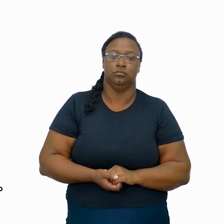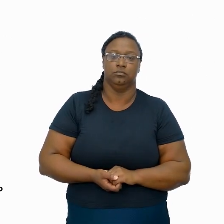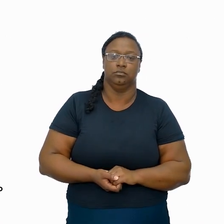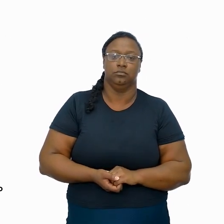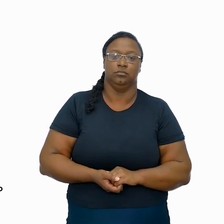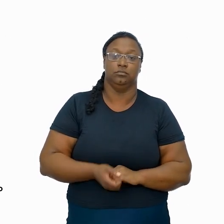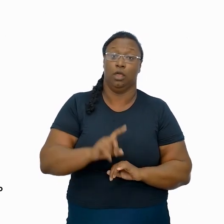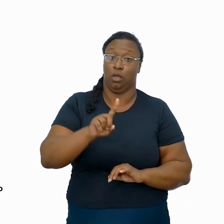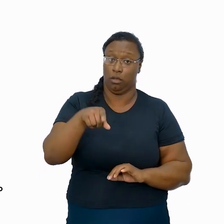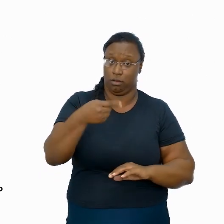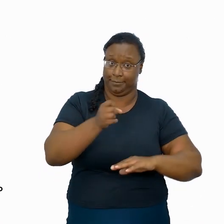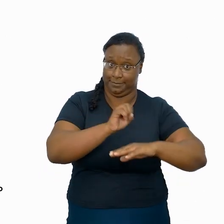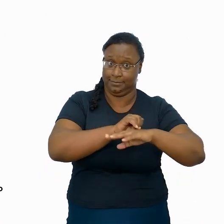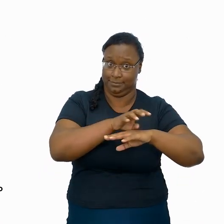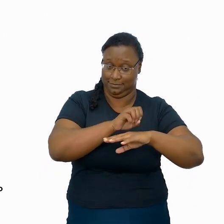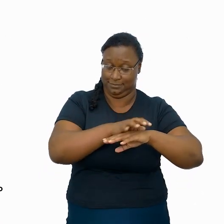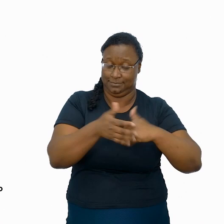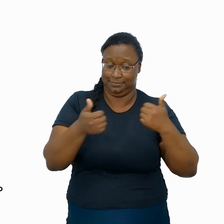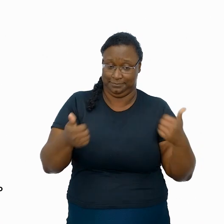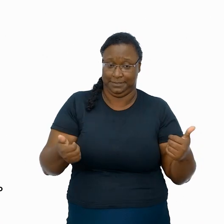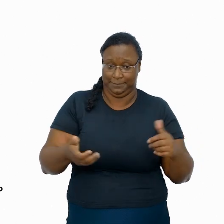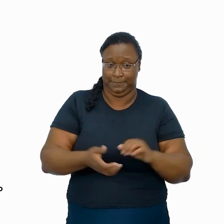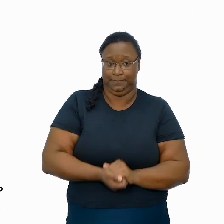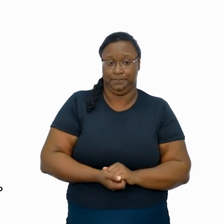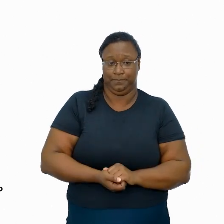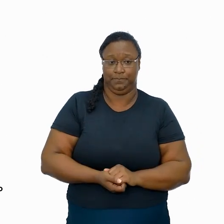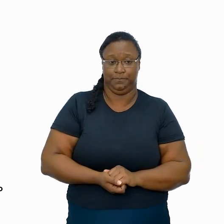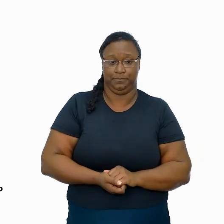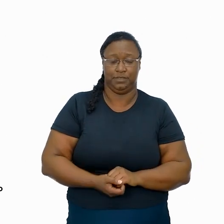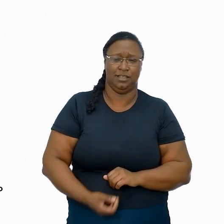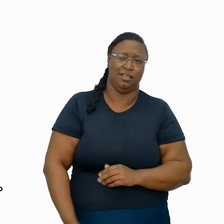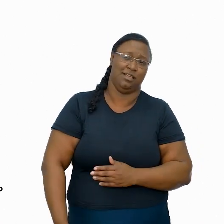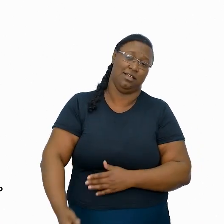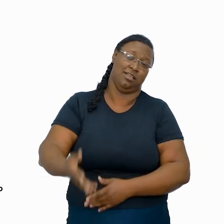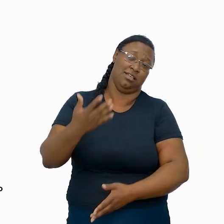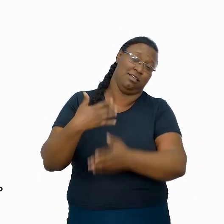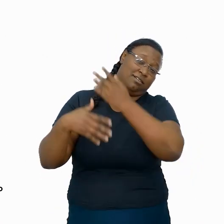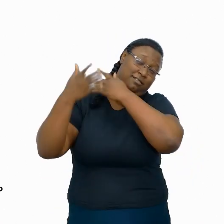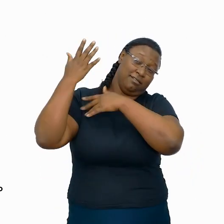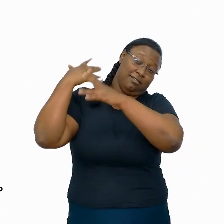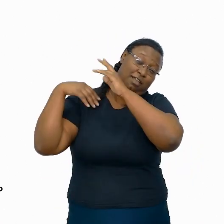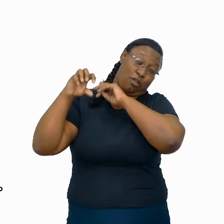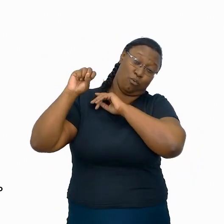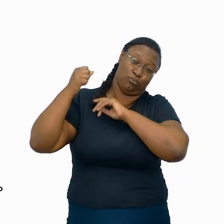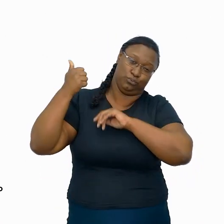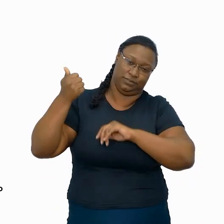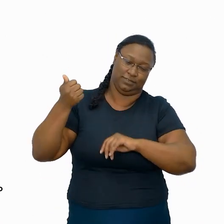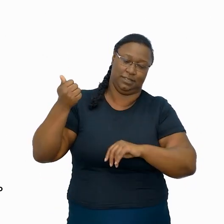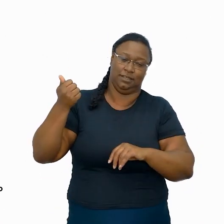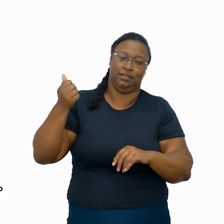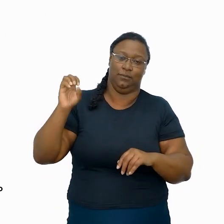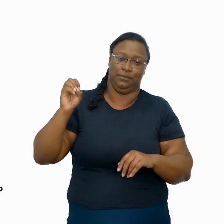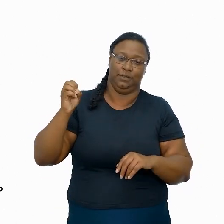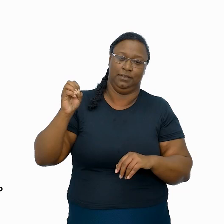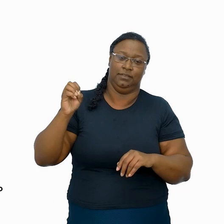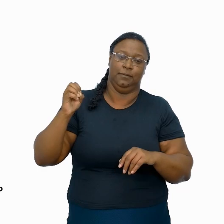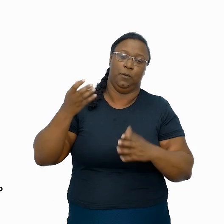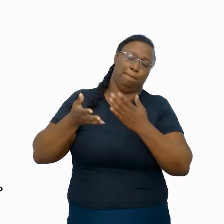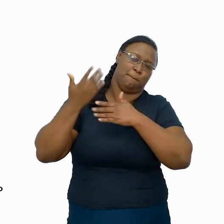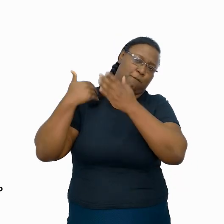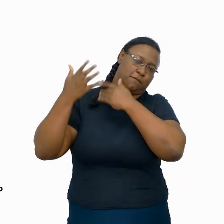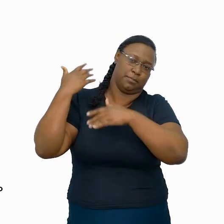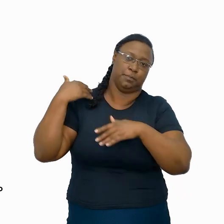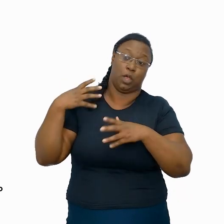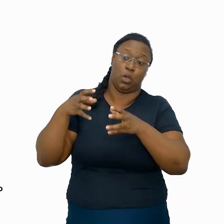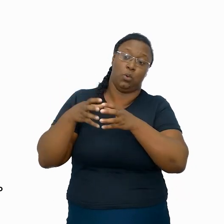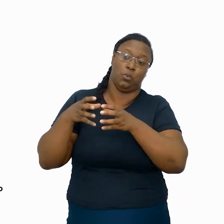Outros recursos e sugestões, né, lá nos anos 80, lá atrás, existia um grupo de elaboração do